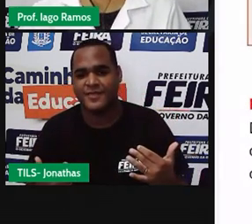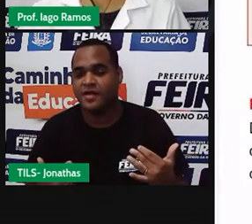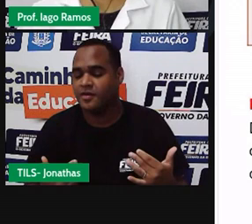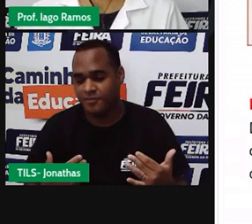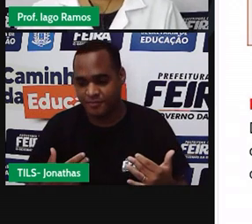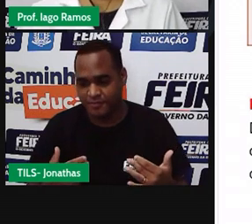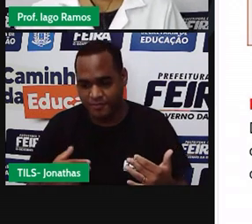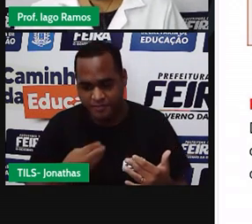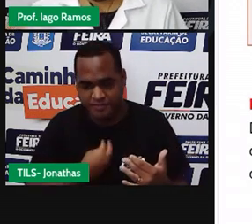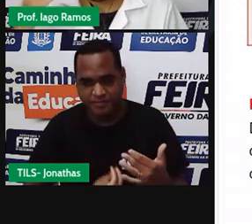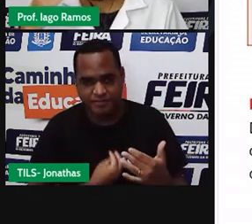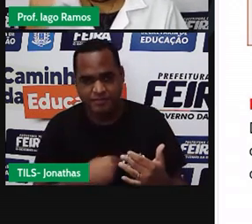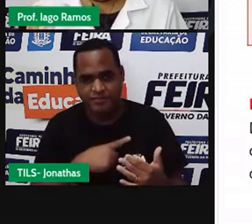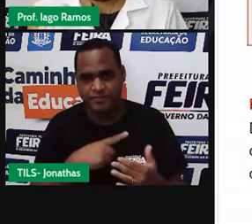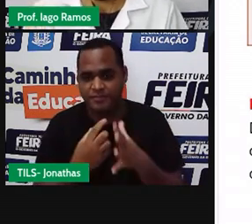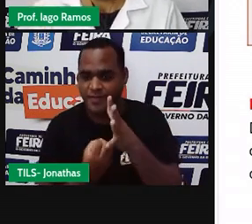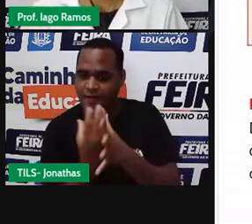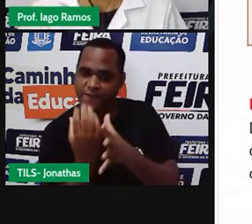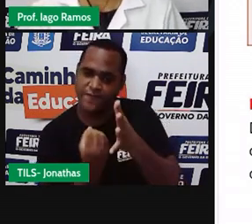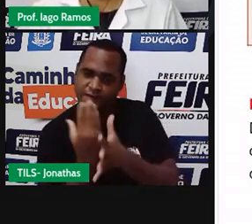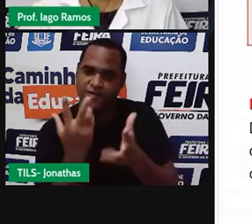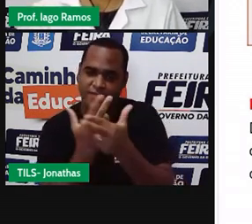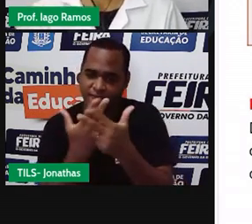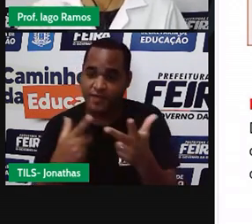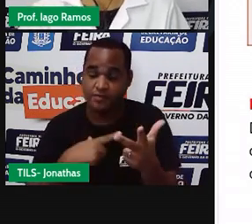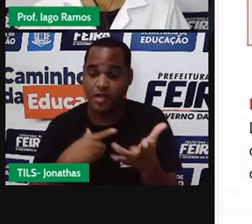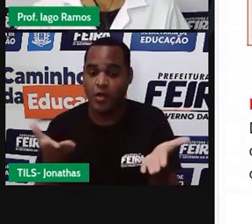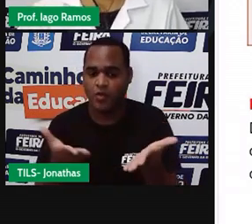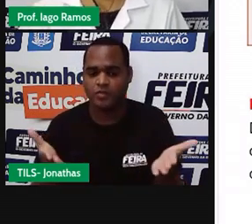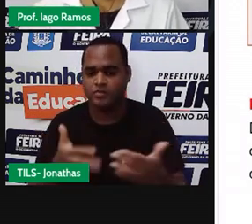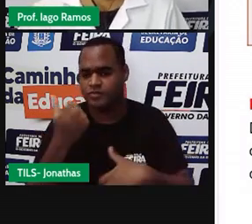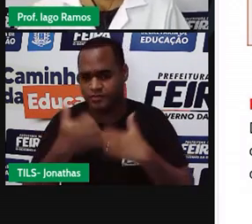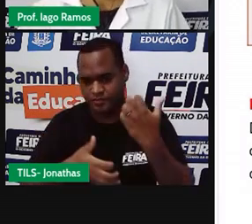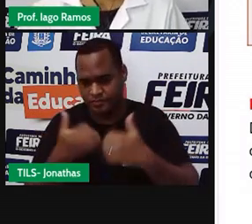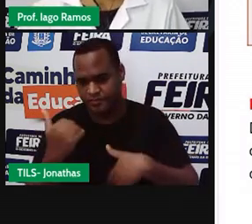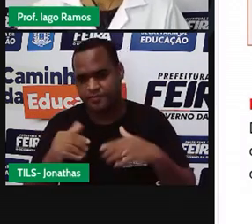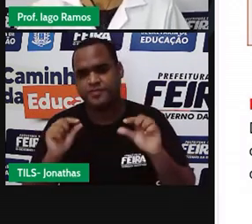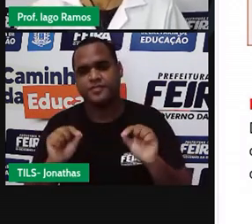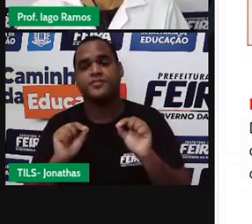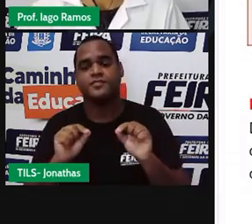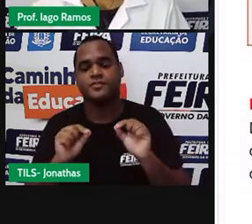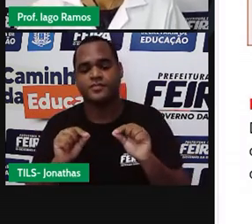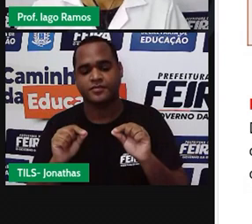aparecendo aí para você agora certo então